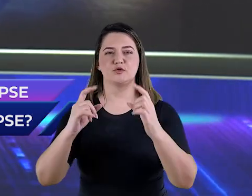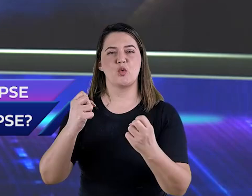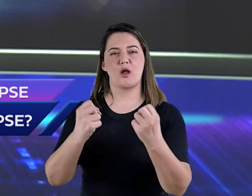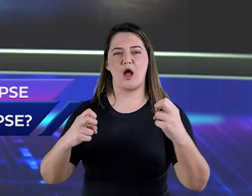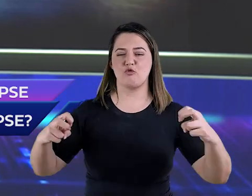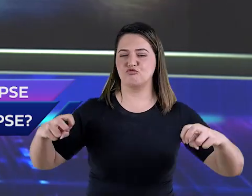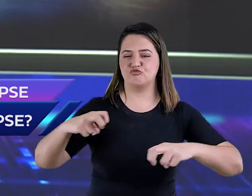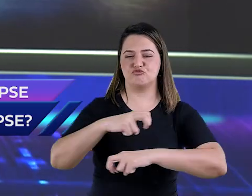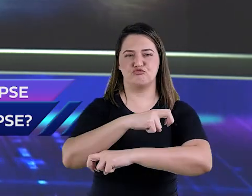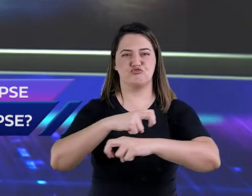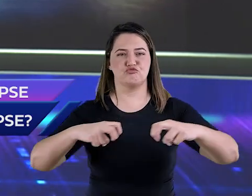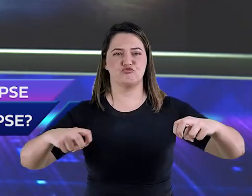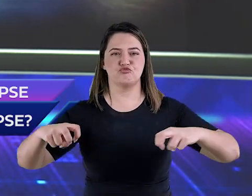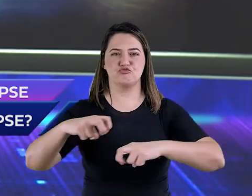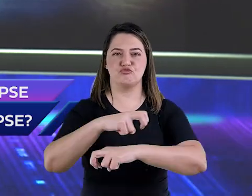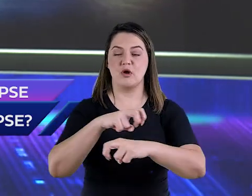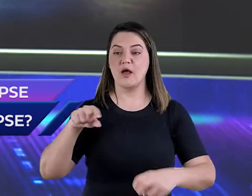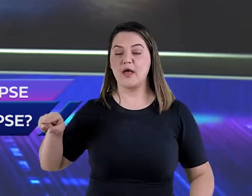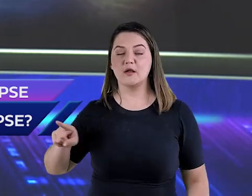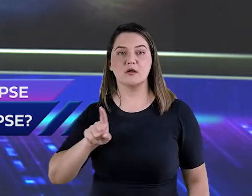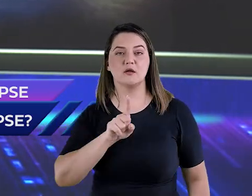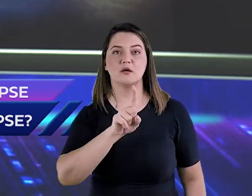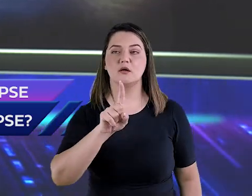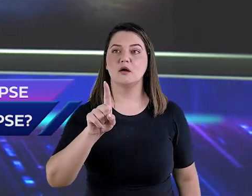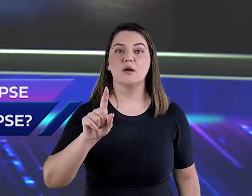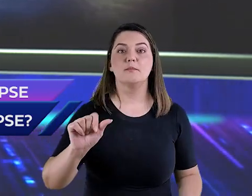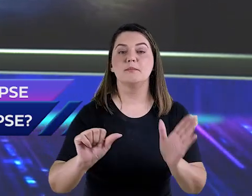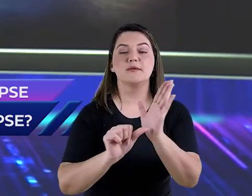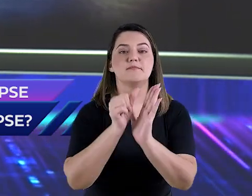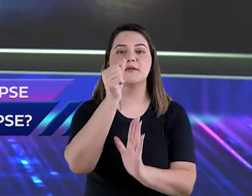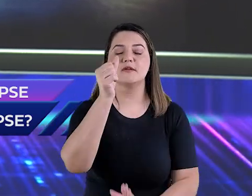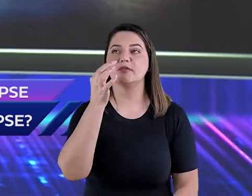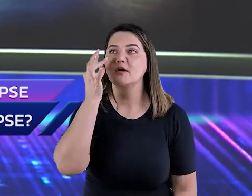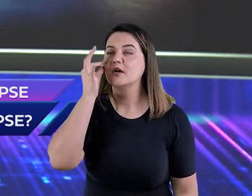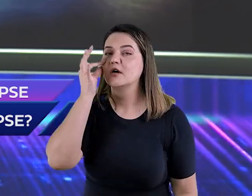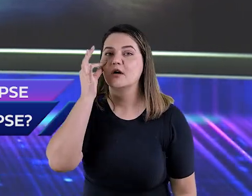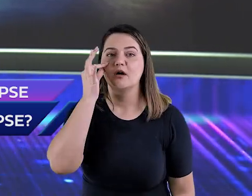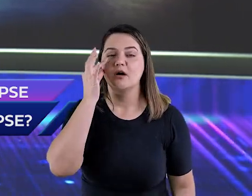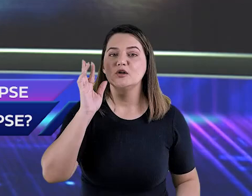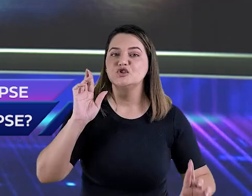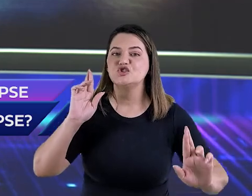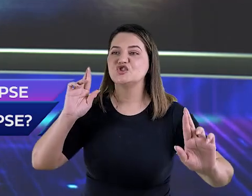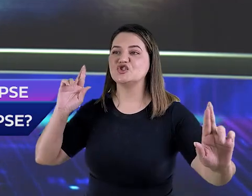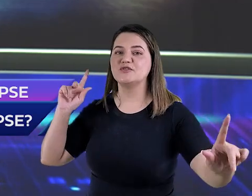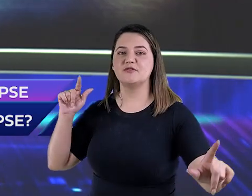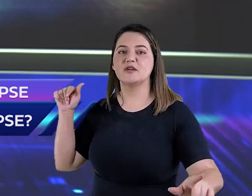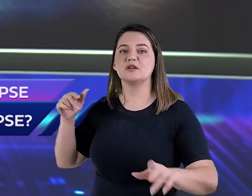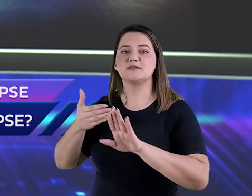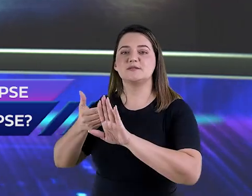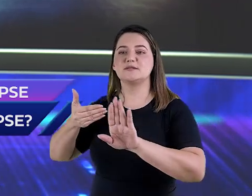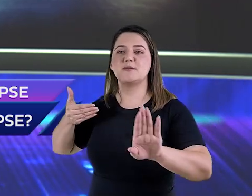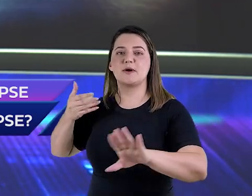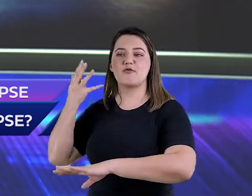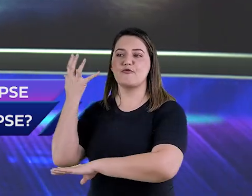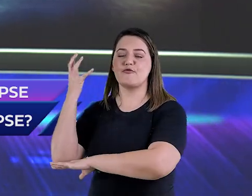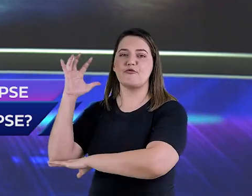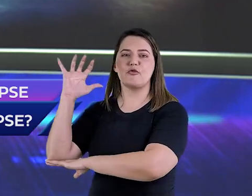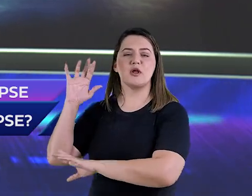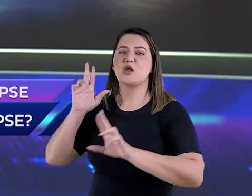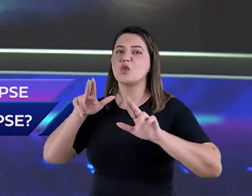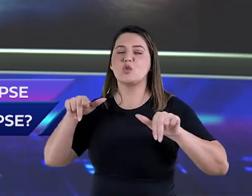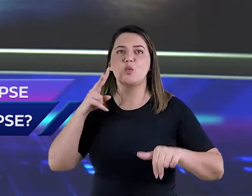entender nada do que ela está vendo. É algo completamente diferente do contexto que ela viveu até então. Agora,